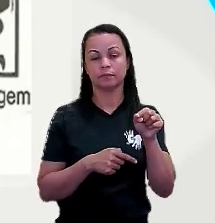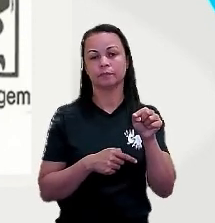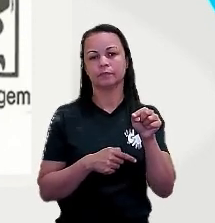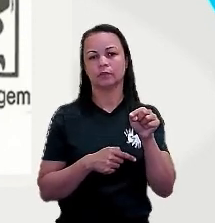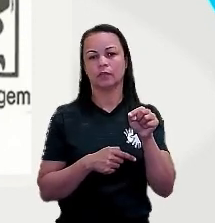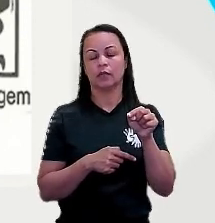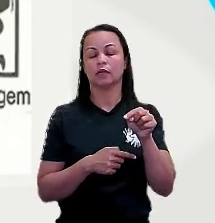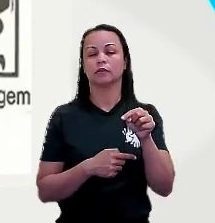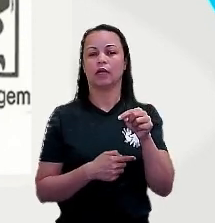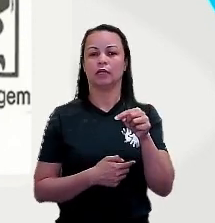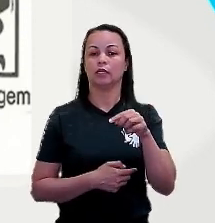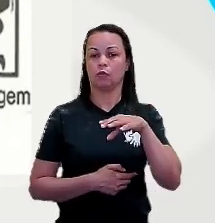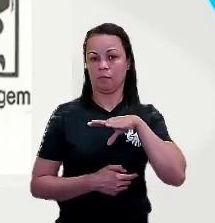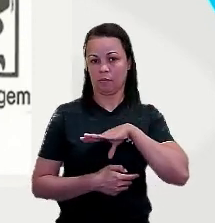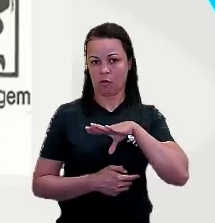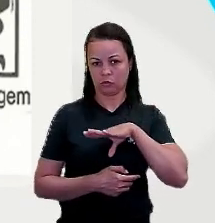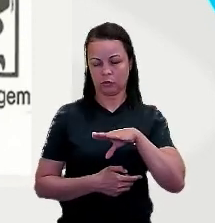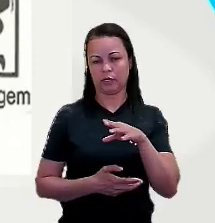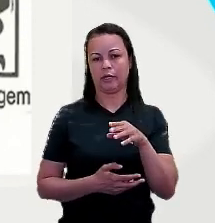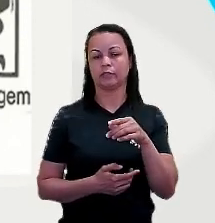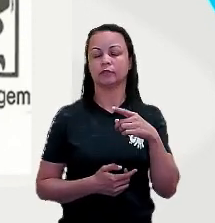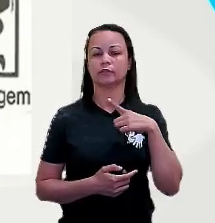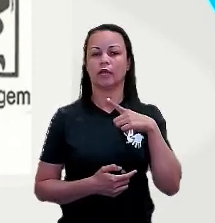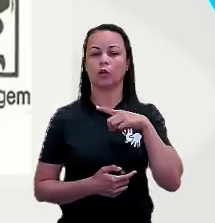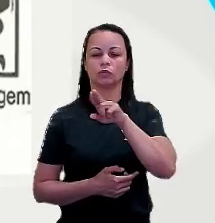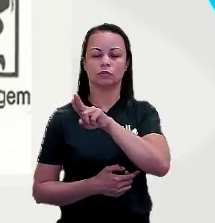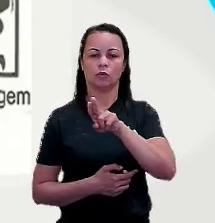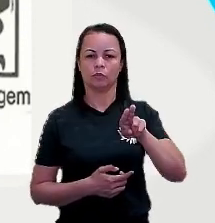na língua portuguesa, a gente chama de